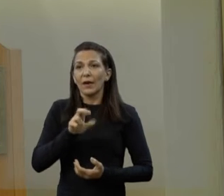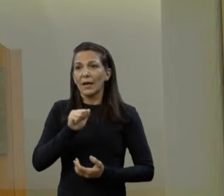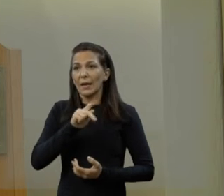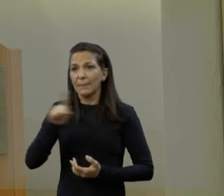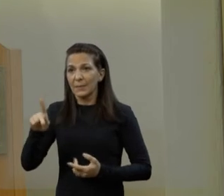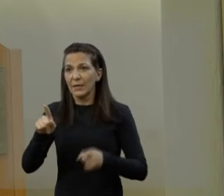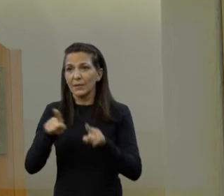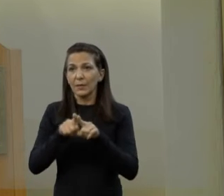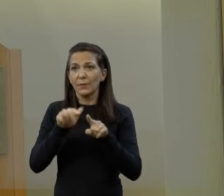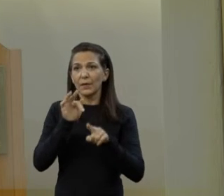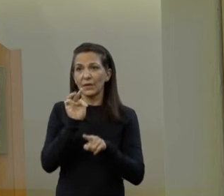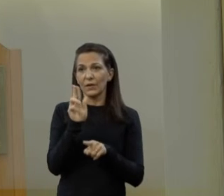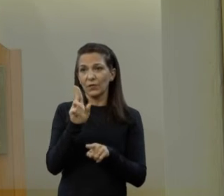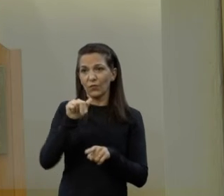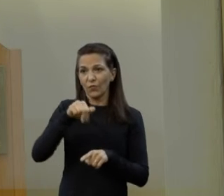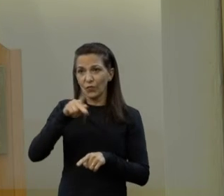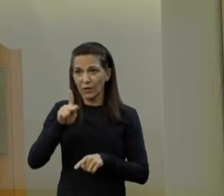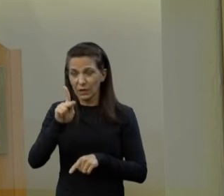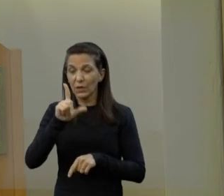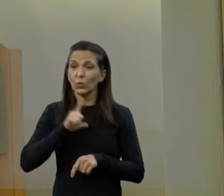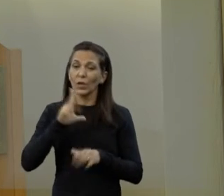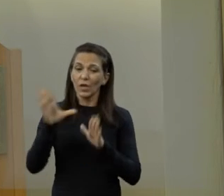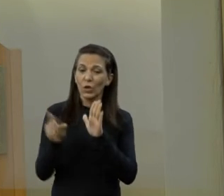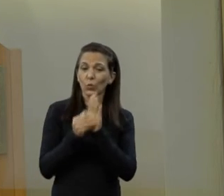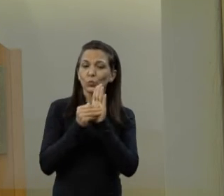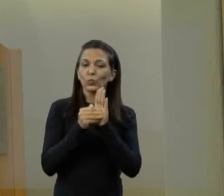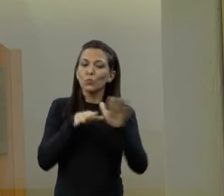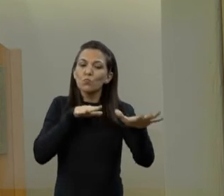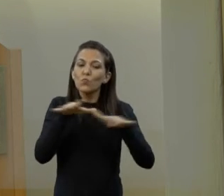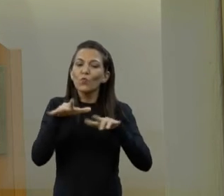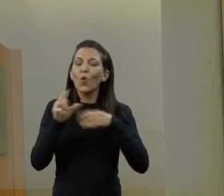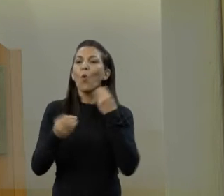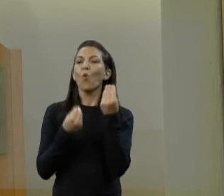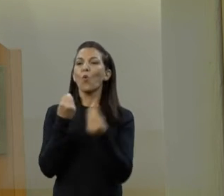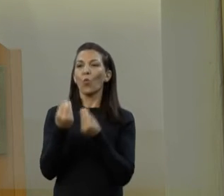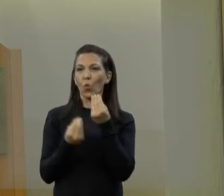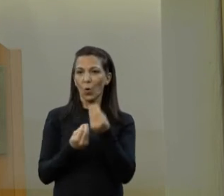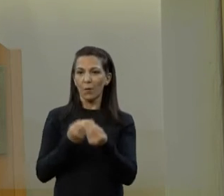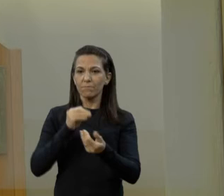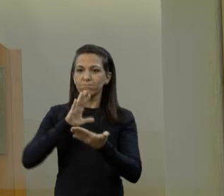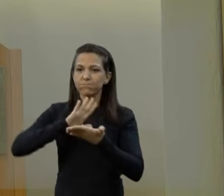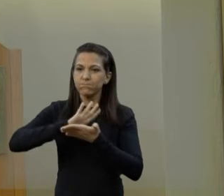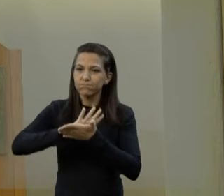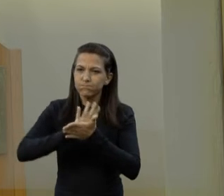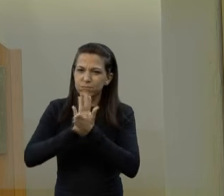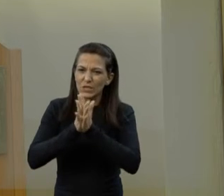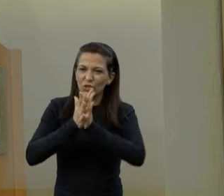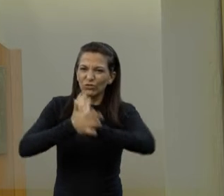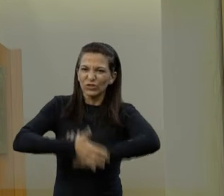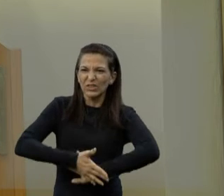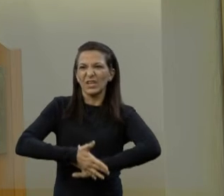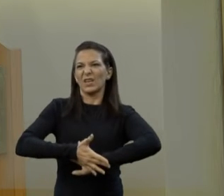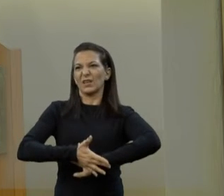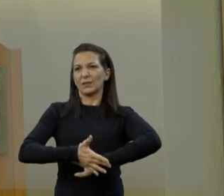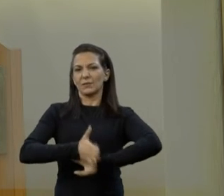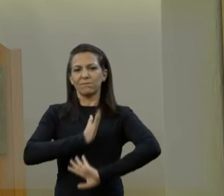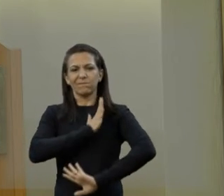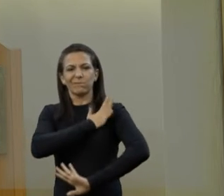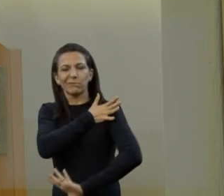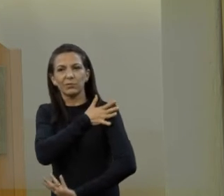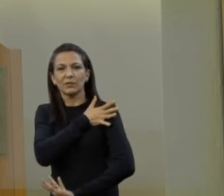funk o que dá incutido neste movimento o preconceito arraigado Carlão a